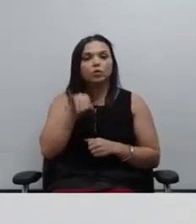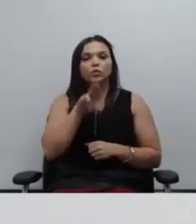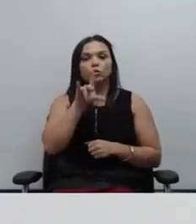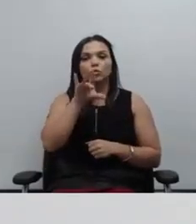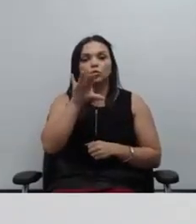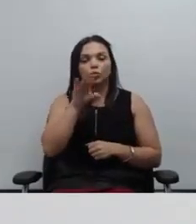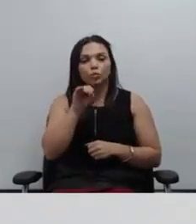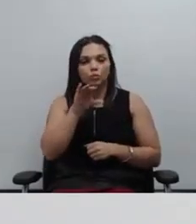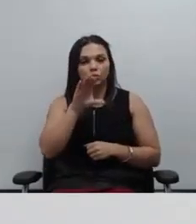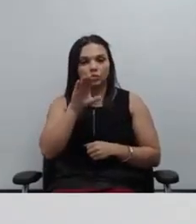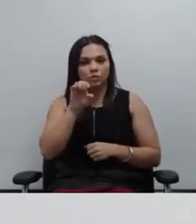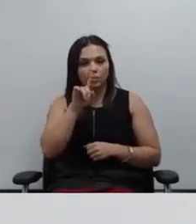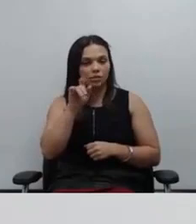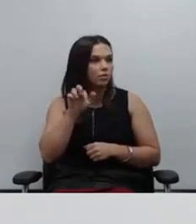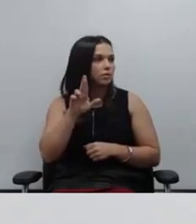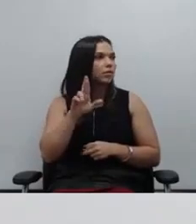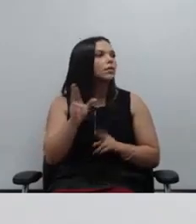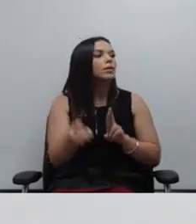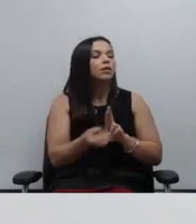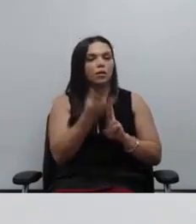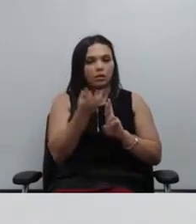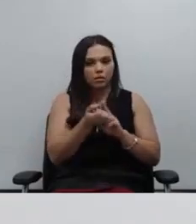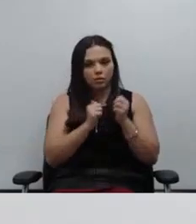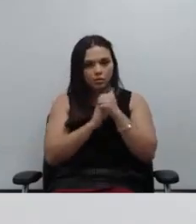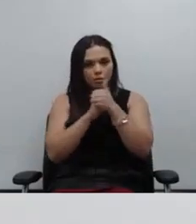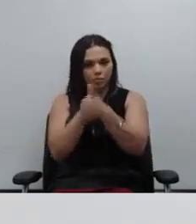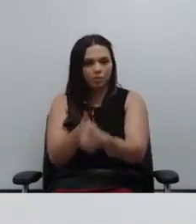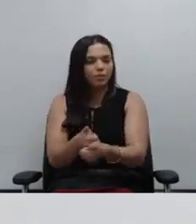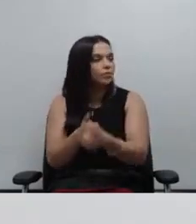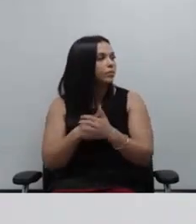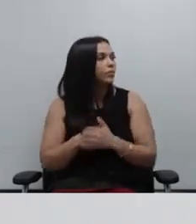Tanoni. Acompanho o relator, presidente.